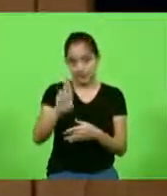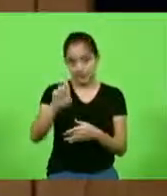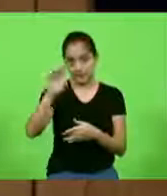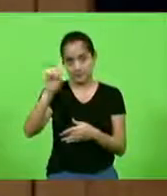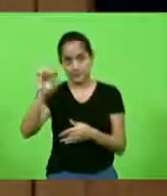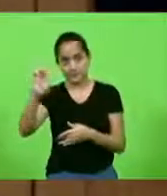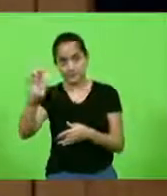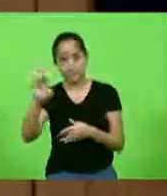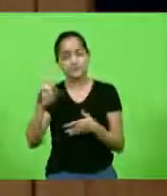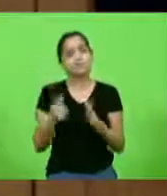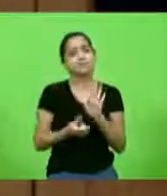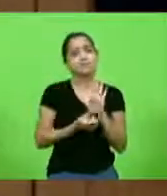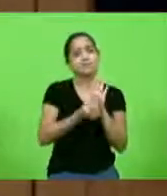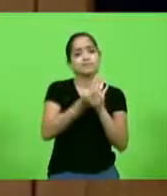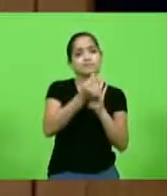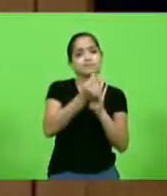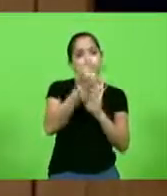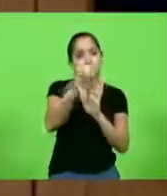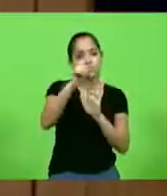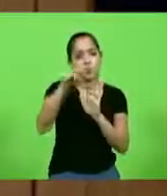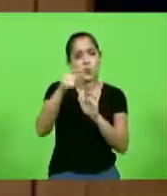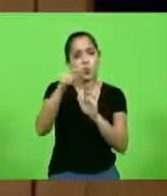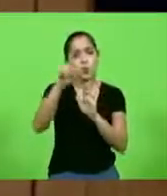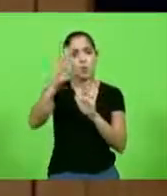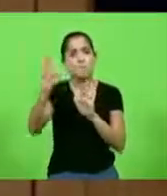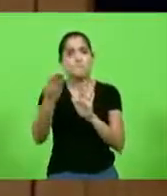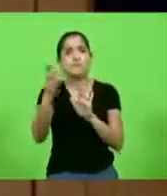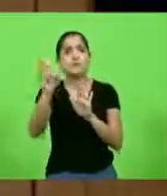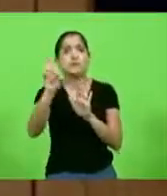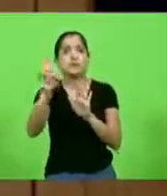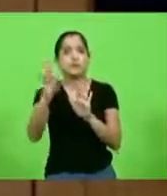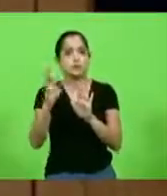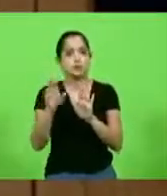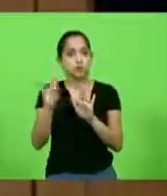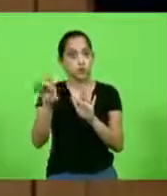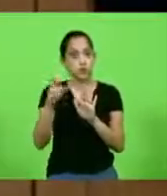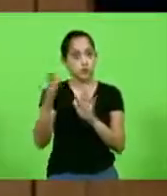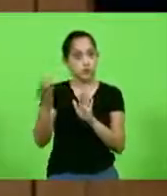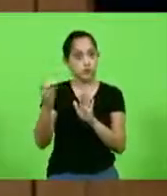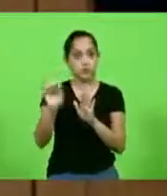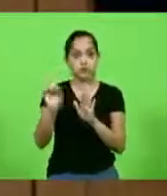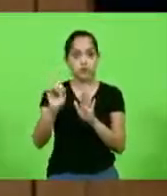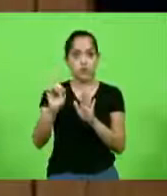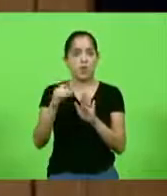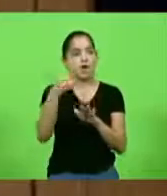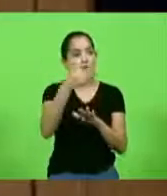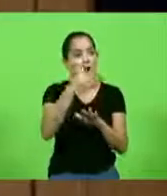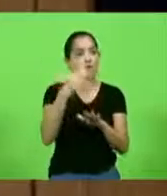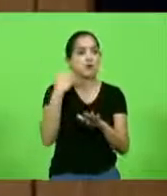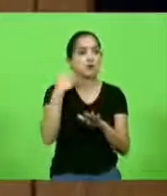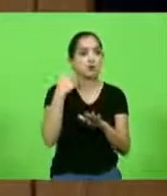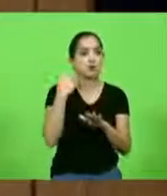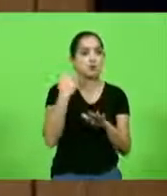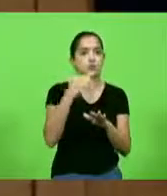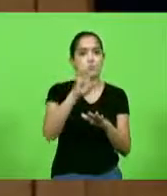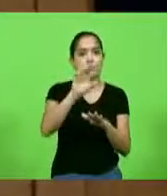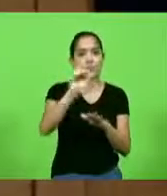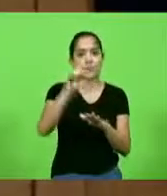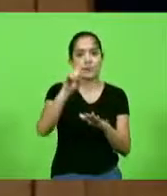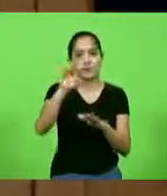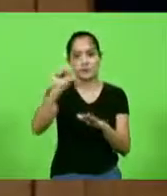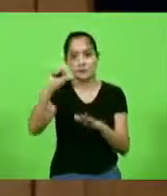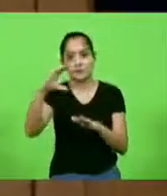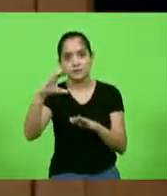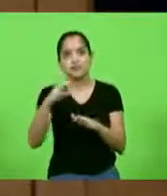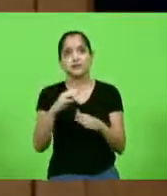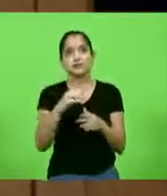inteiro anual de R$1 bilhão. Só o BRDE não dá. Aí pega o Badesc. O Badesc tem 50 milhões,